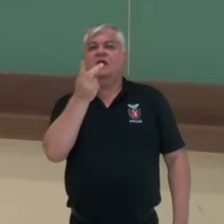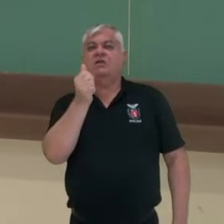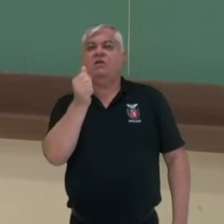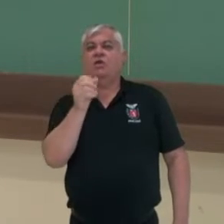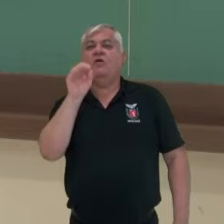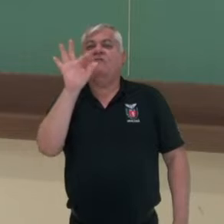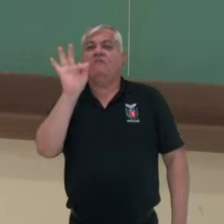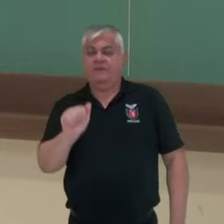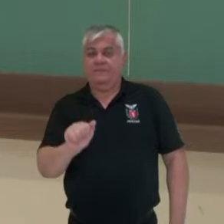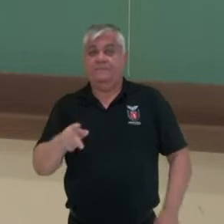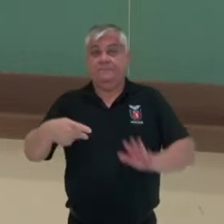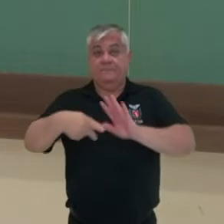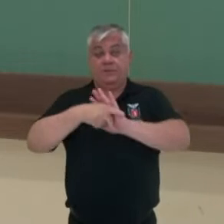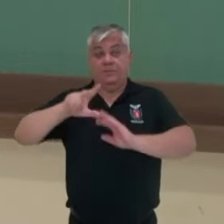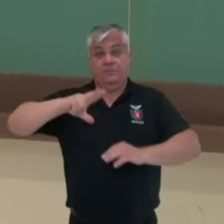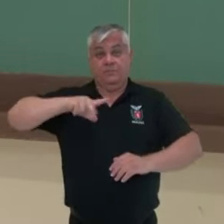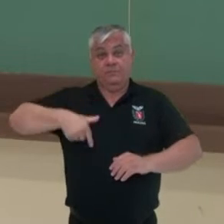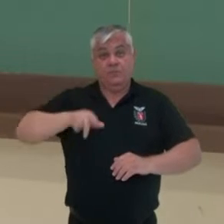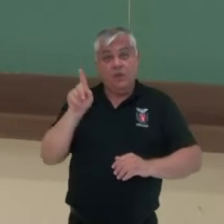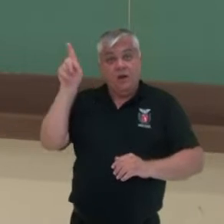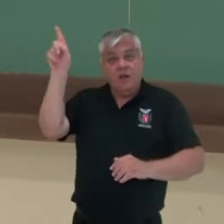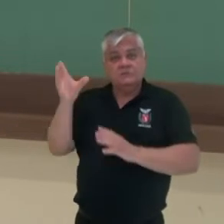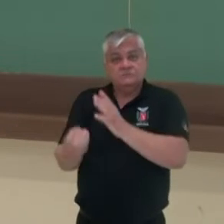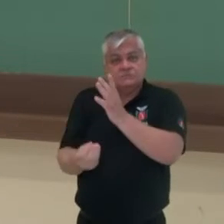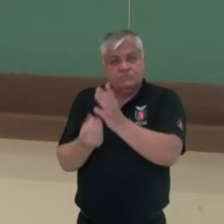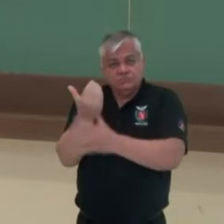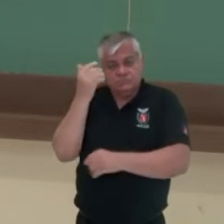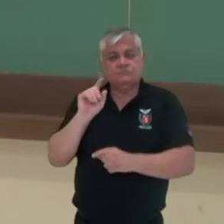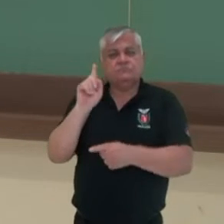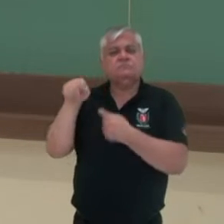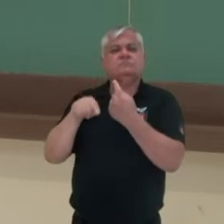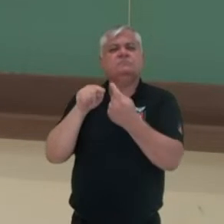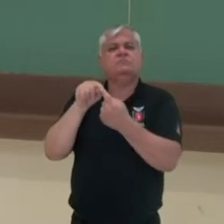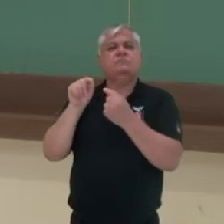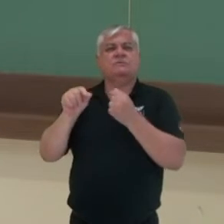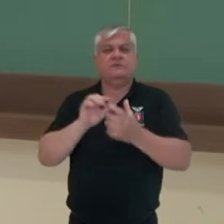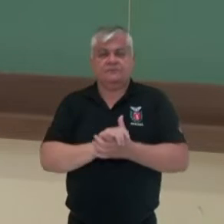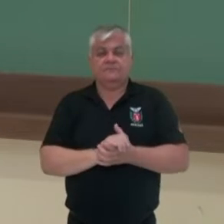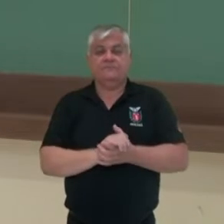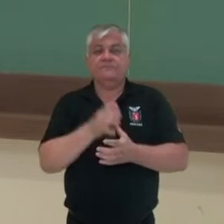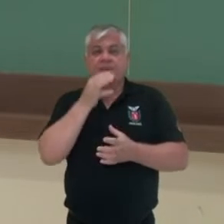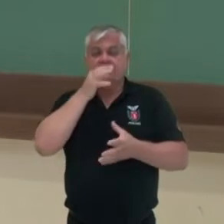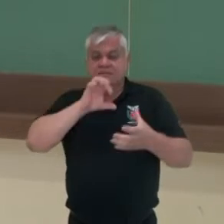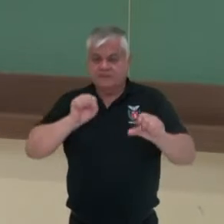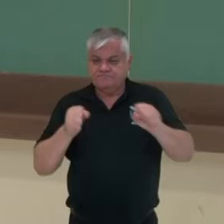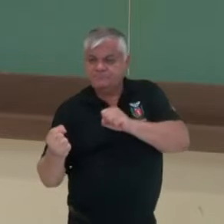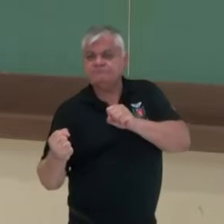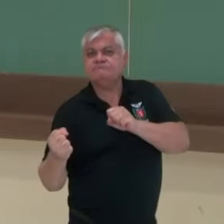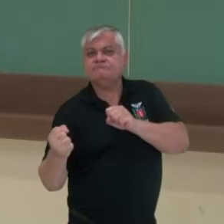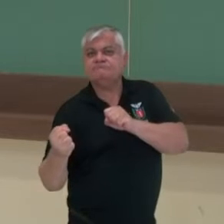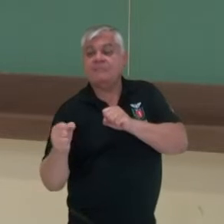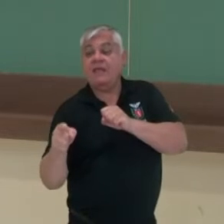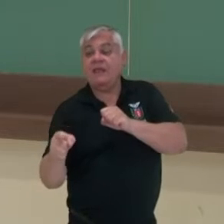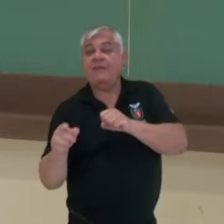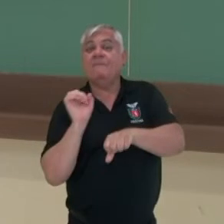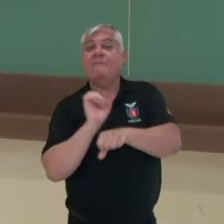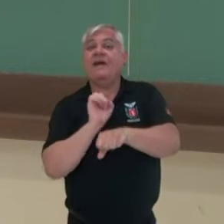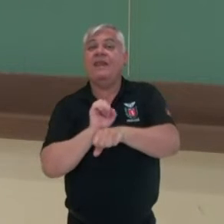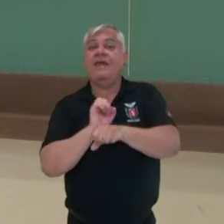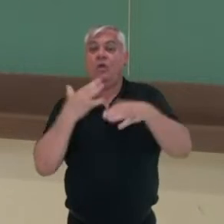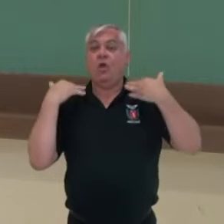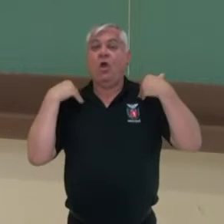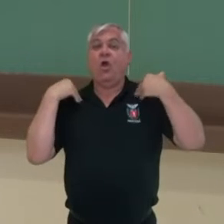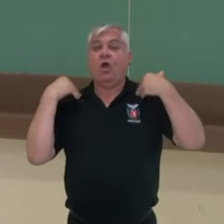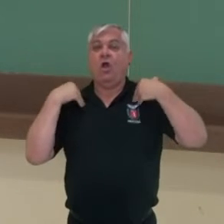tradicional portuguesa, em que o objetivo é você tem que imobilizar o adversário, mantendo as costas e